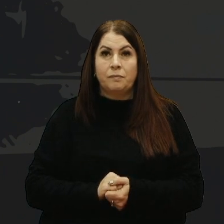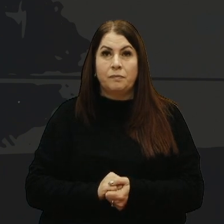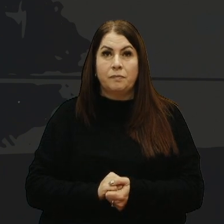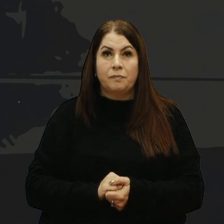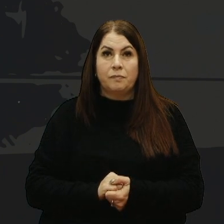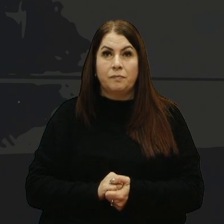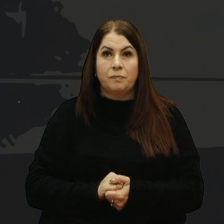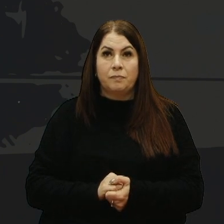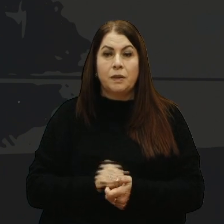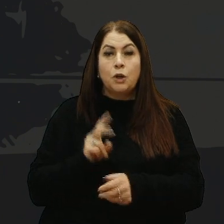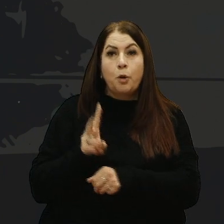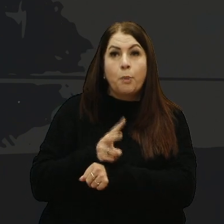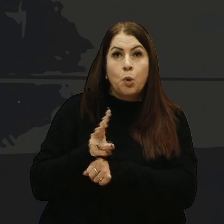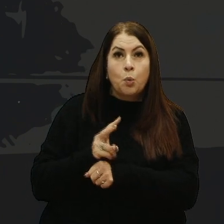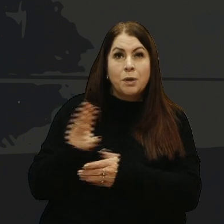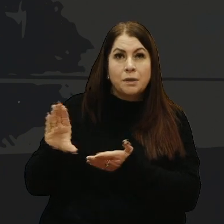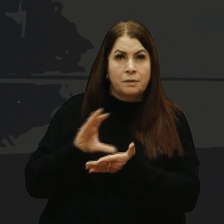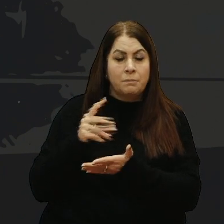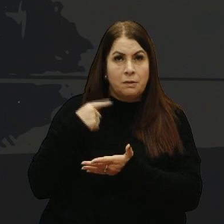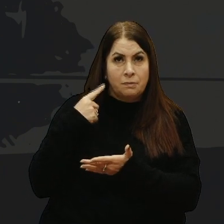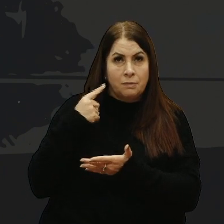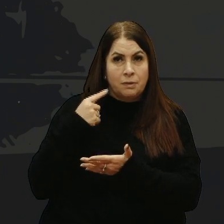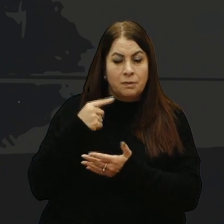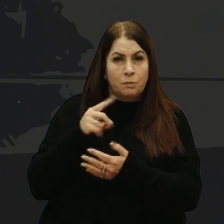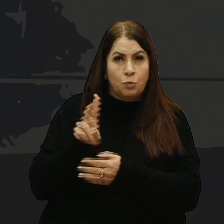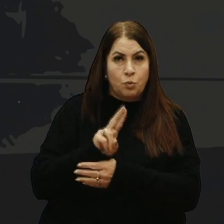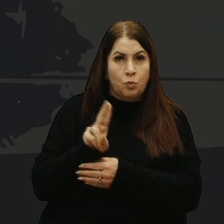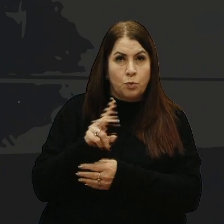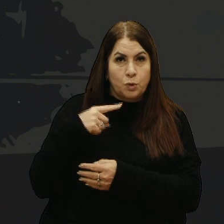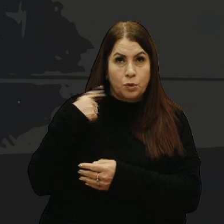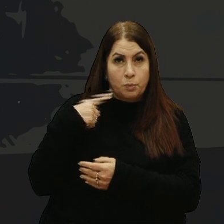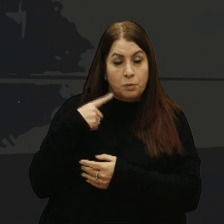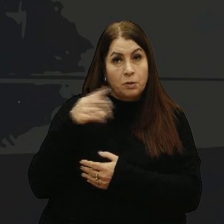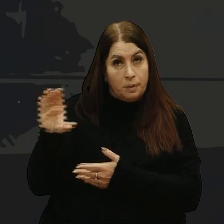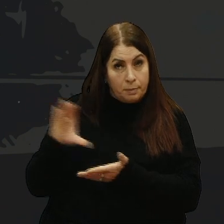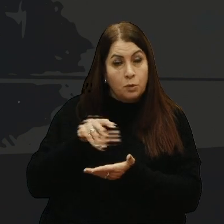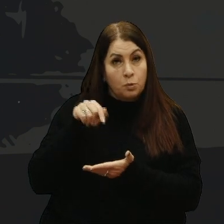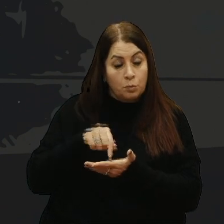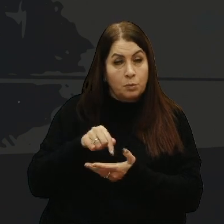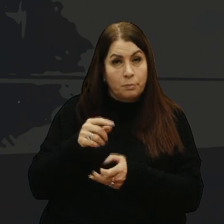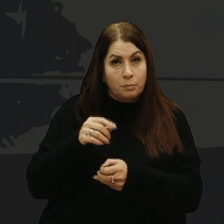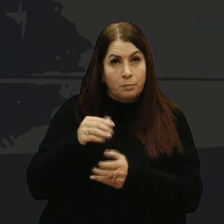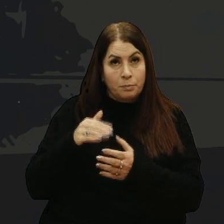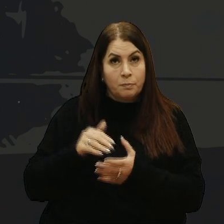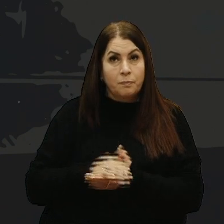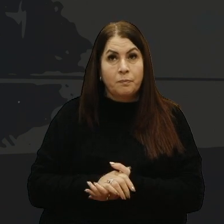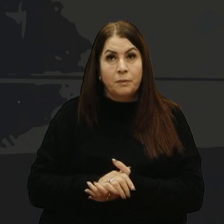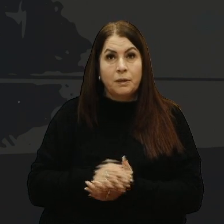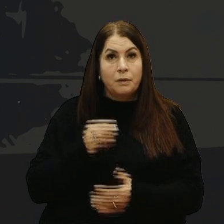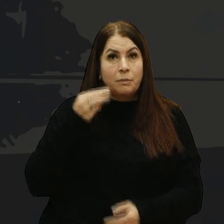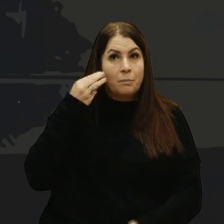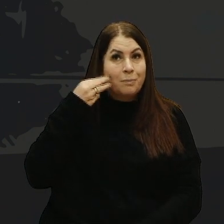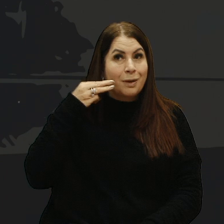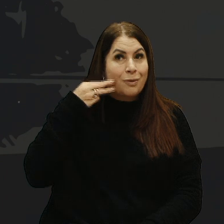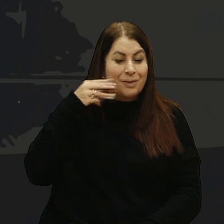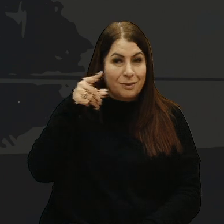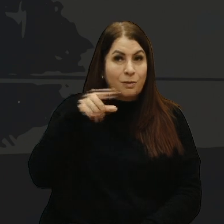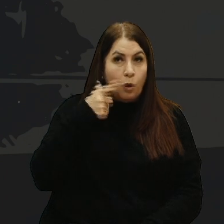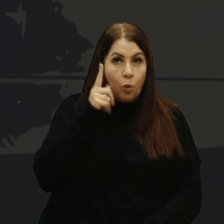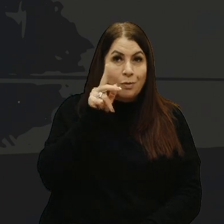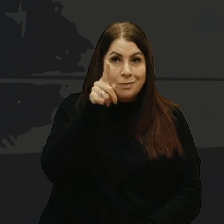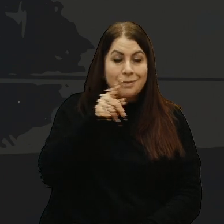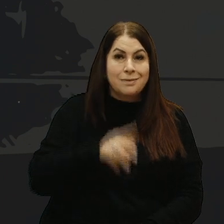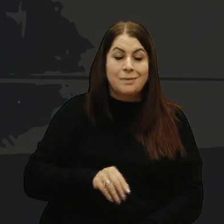gente procura as emendas pelo nosso deputado que mandou as emendas para cá. Então, Maurício Marcon, a gente